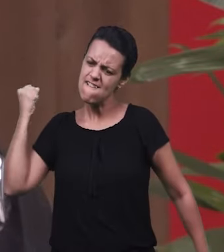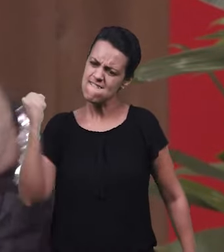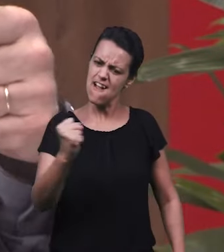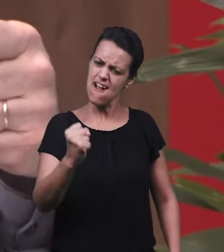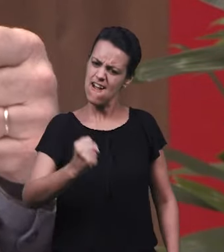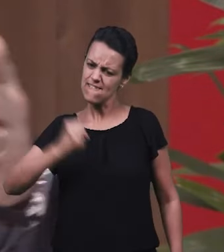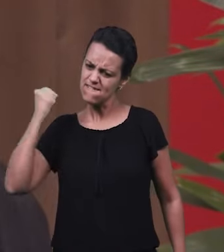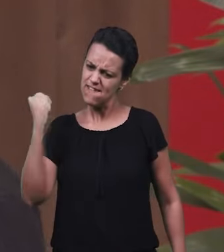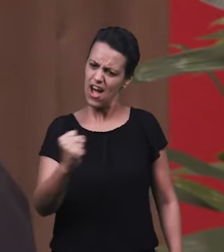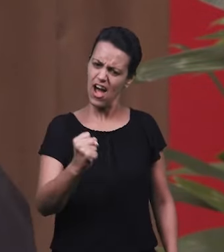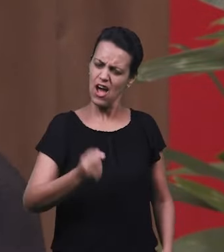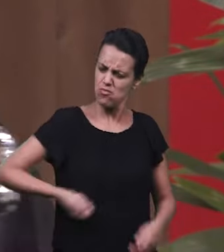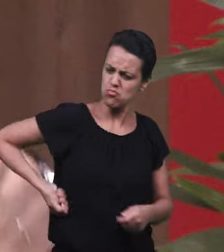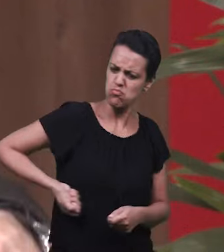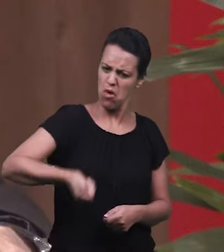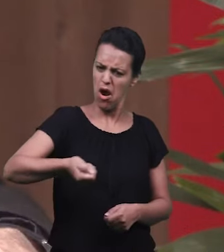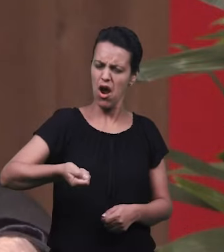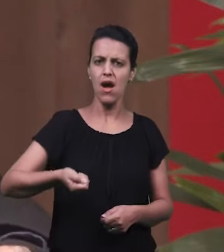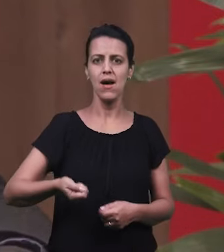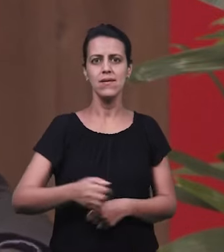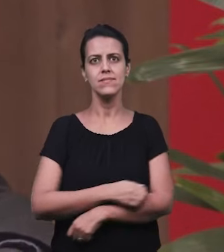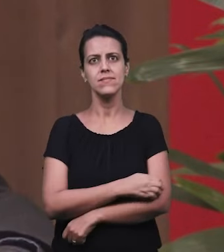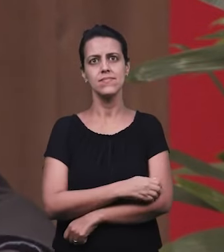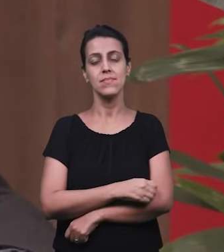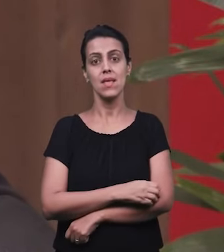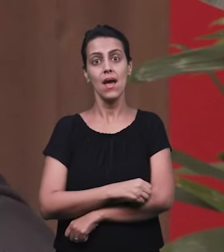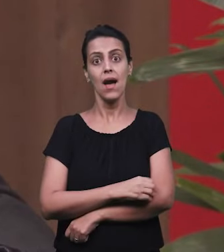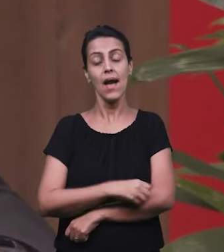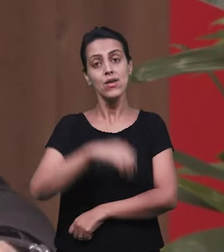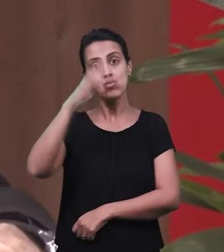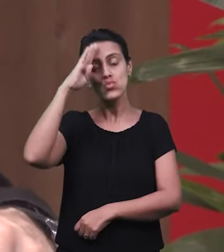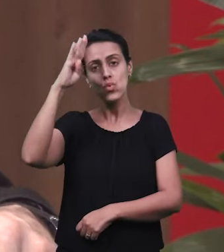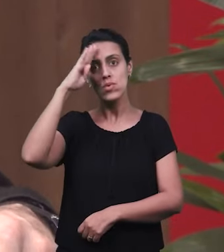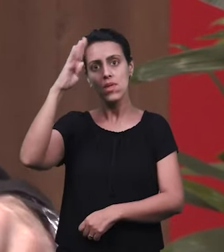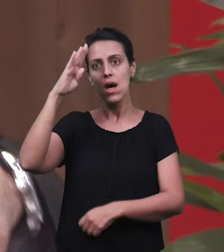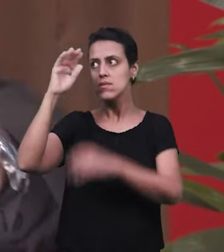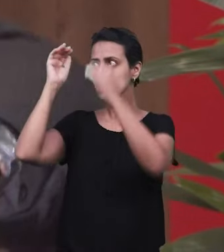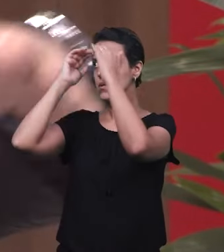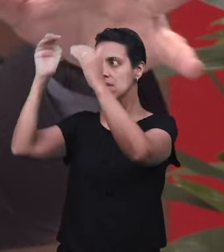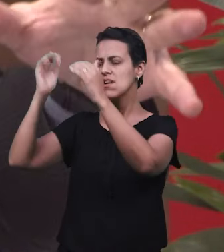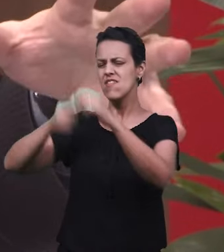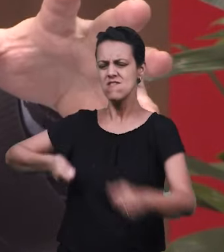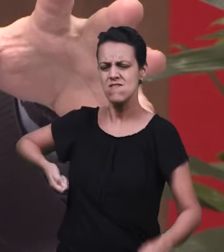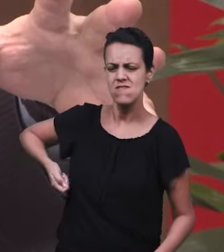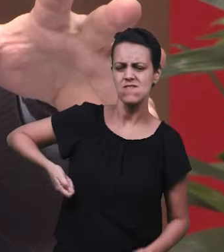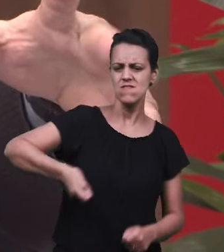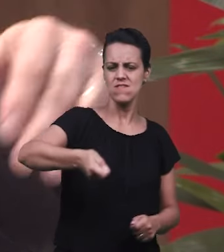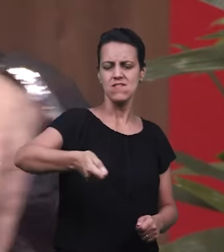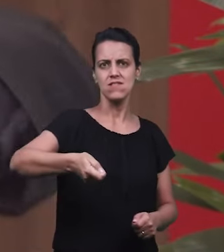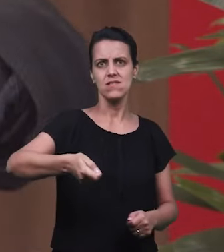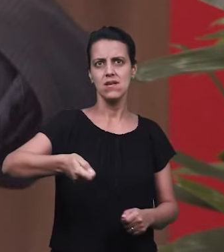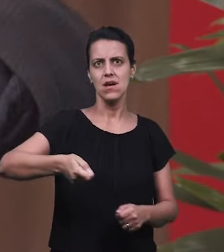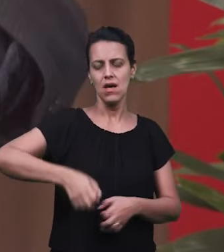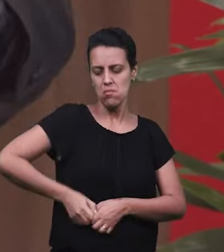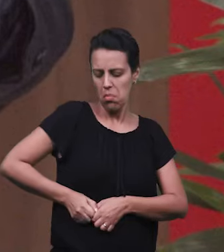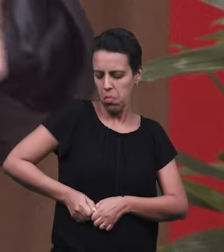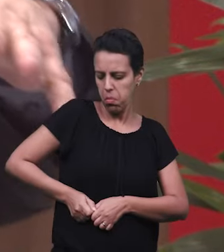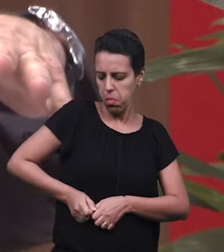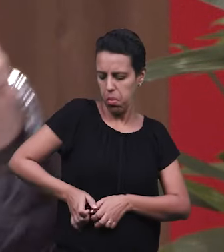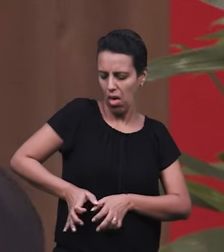Esfaqueia ele, enfrenca a espada. E o soldado atendeu lá a multidão, esfaqueou ele e respingou o sangue. E o